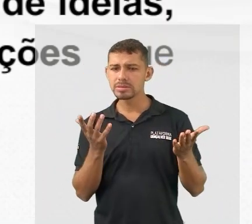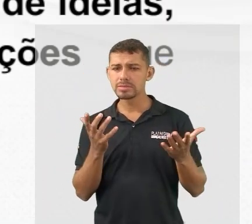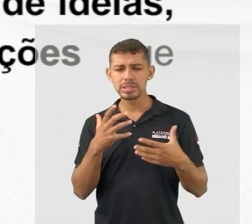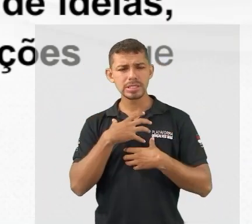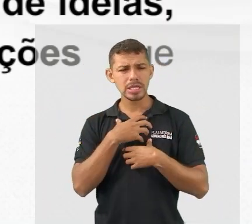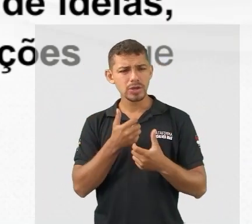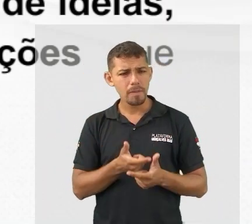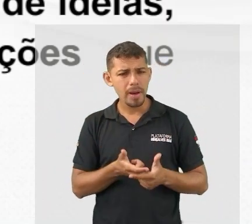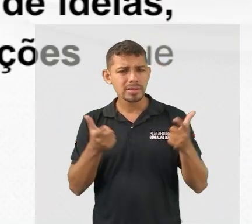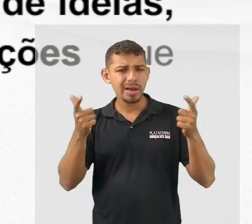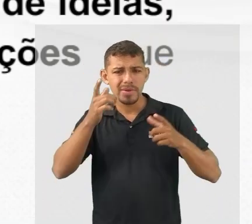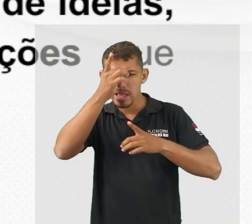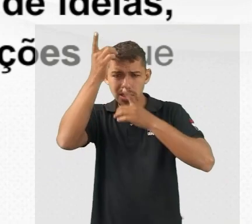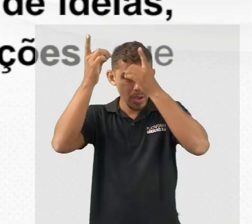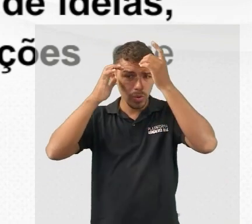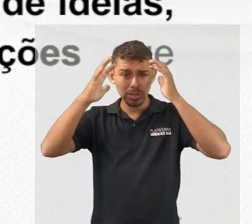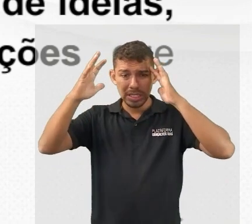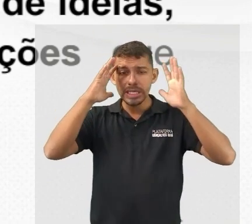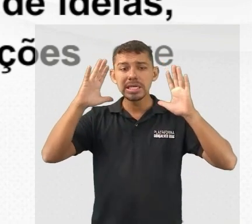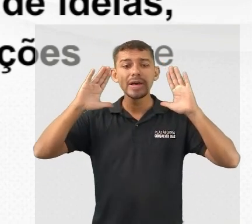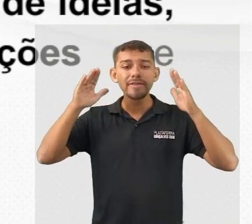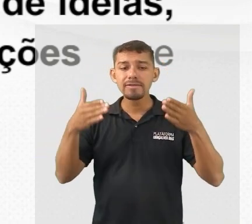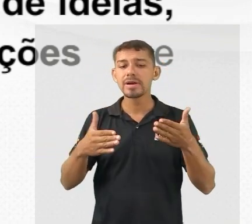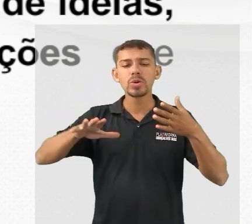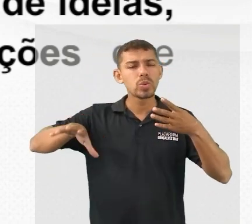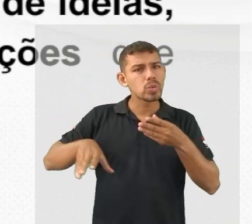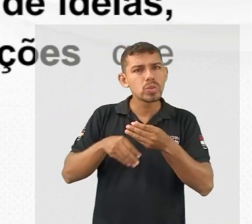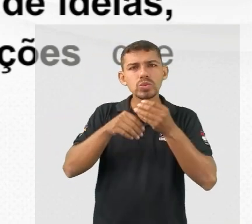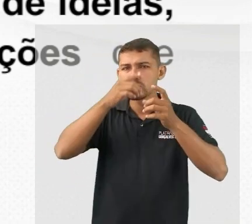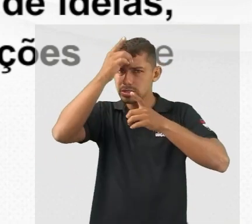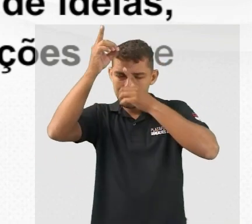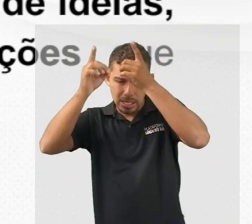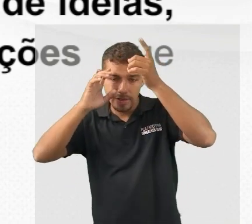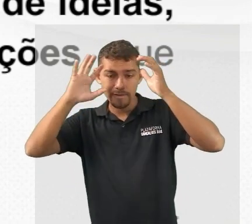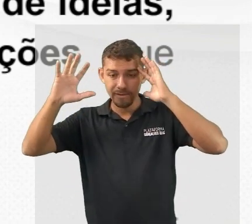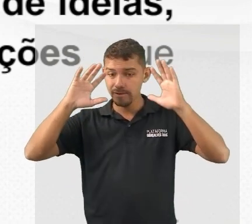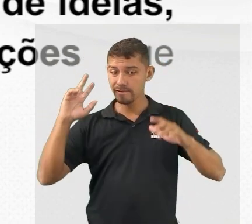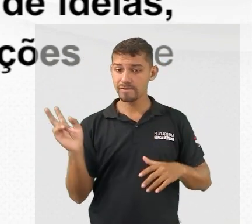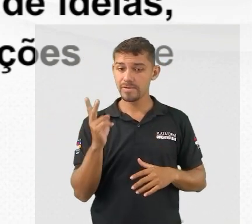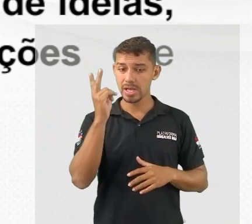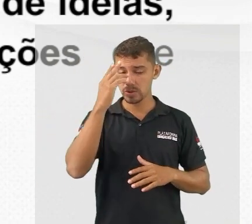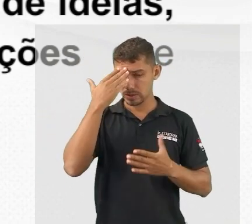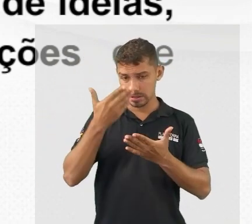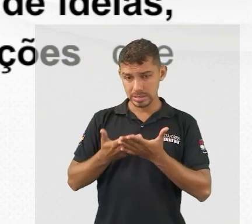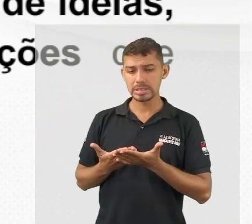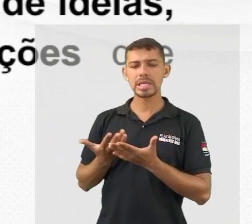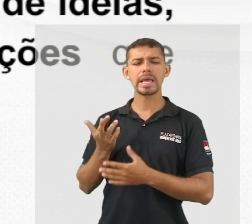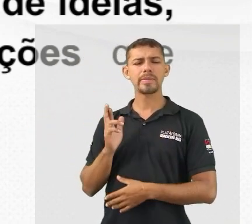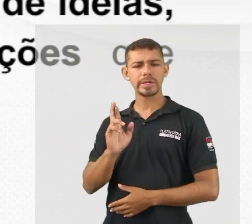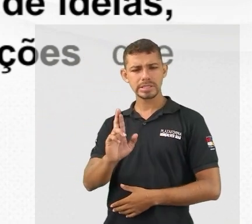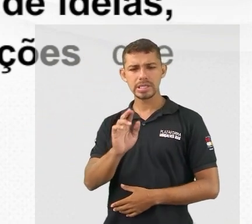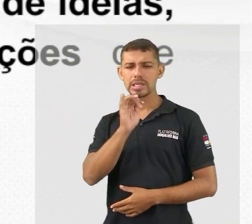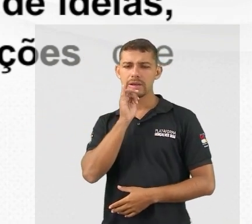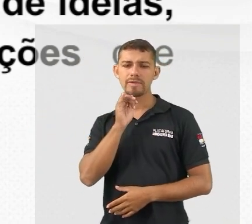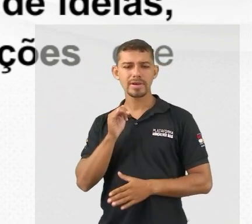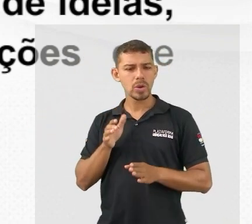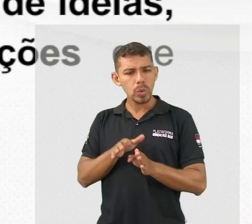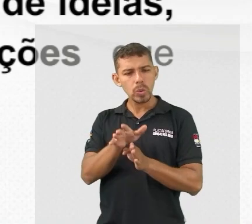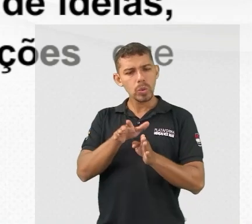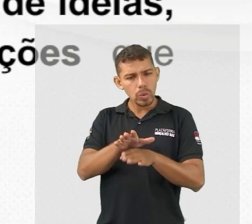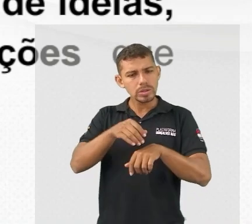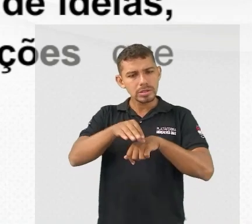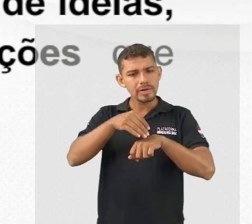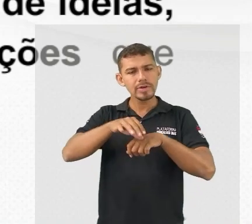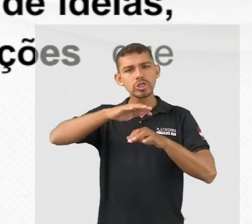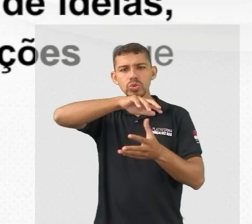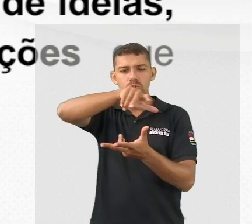amplo, ideologia refere-se a um conjunto de ideias, valores, crenças e representações que orientam a visão de